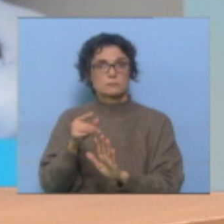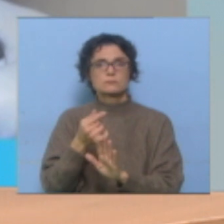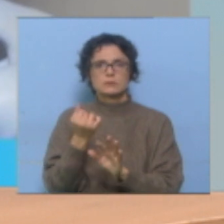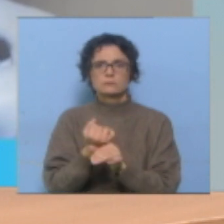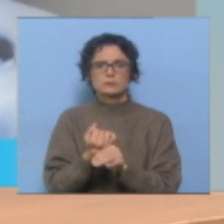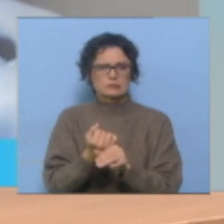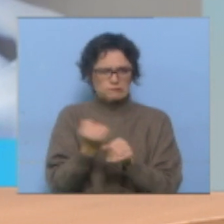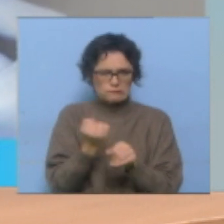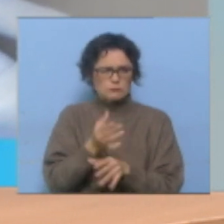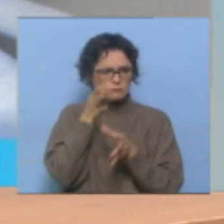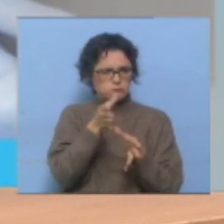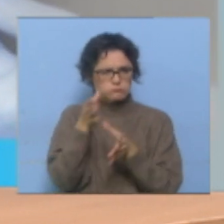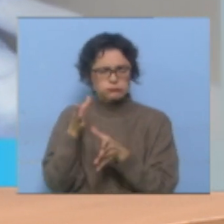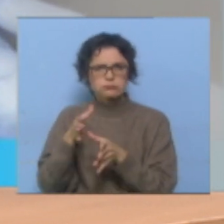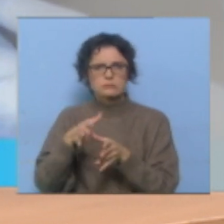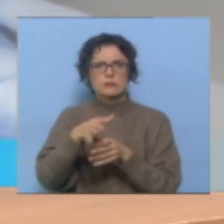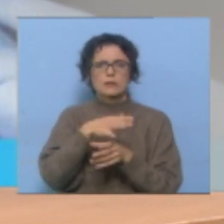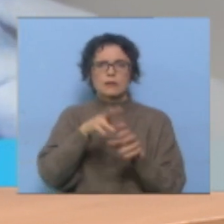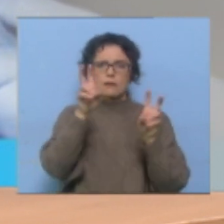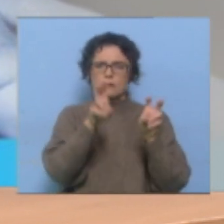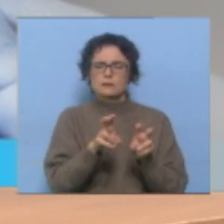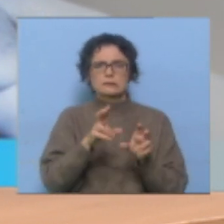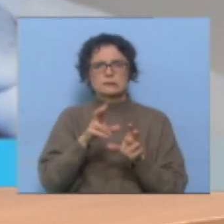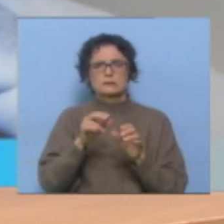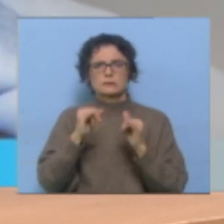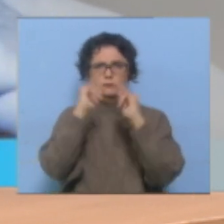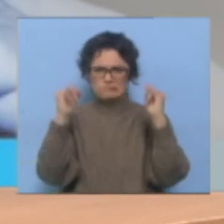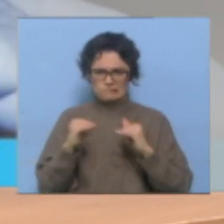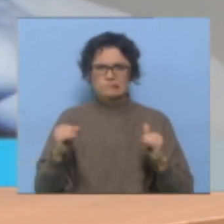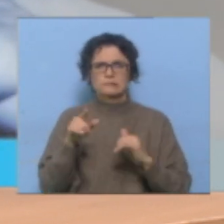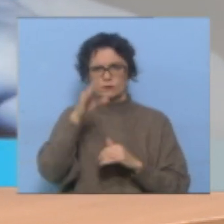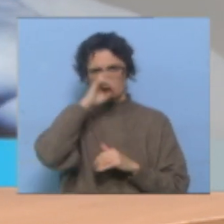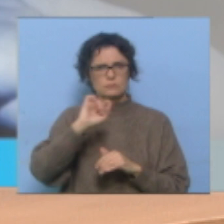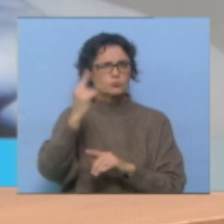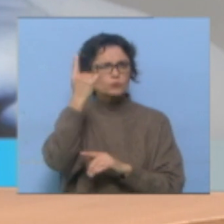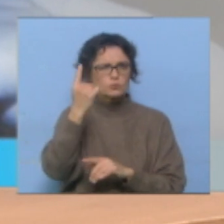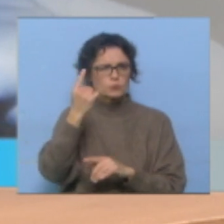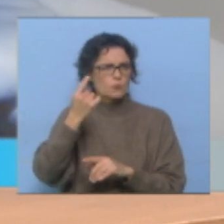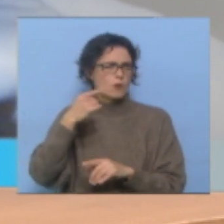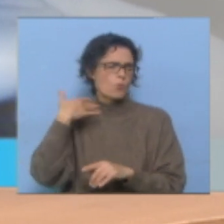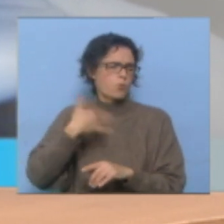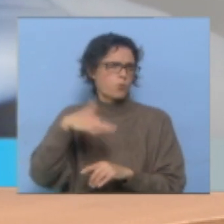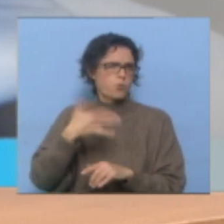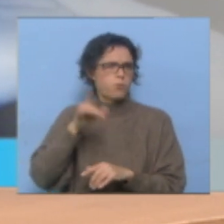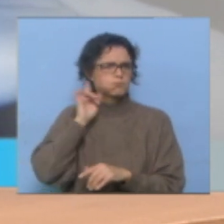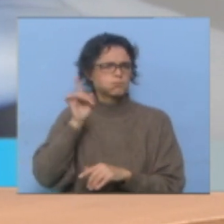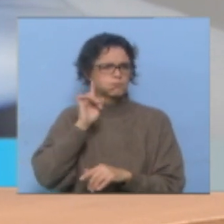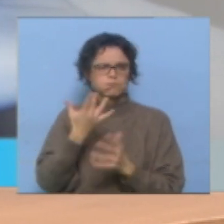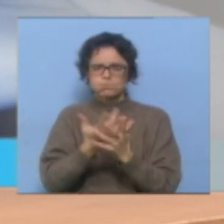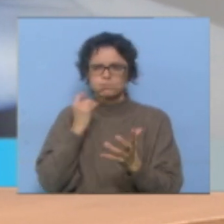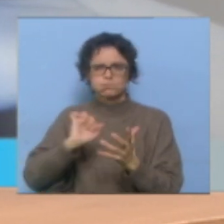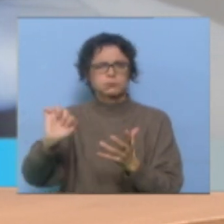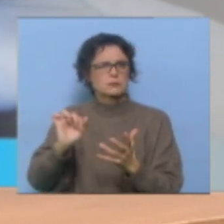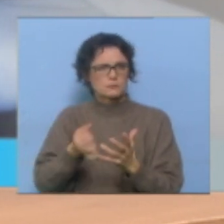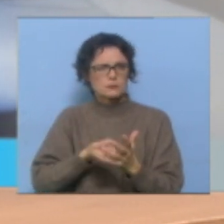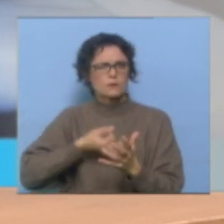causas internacionais, e eu recordo uma que foi crucial e na qual ele teve um papel bastante